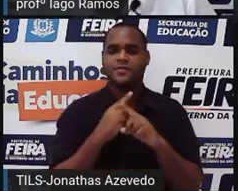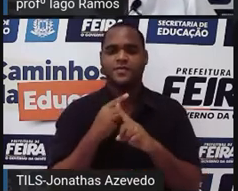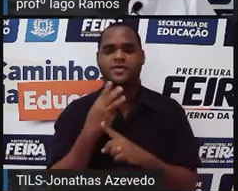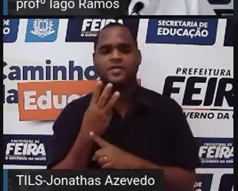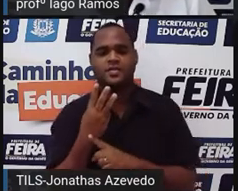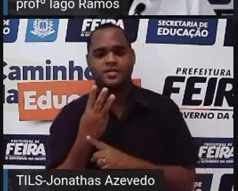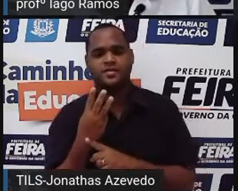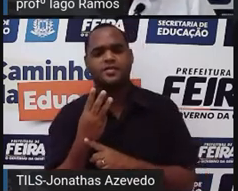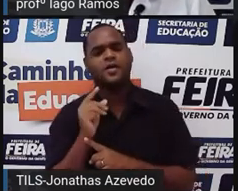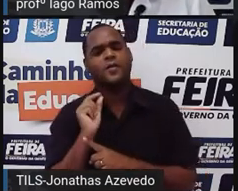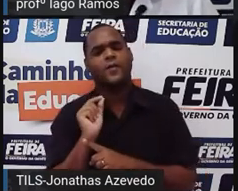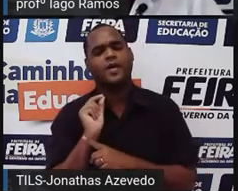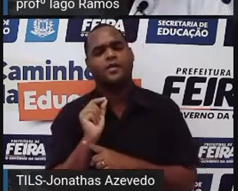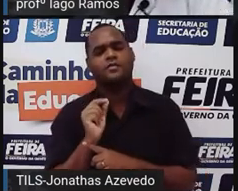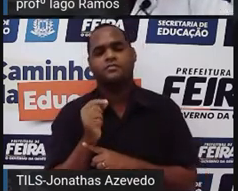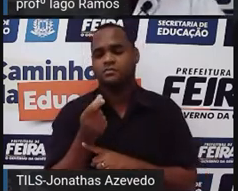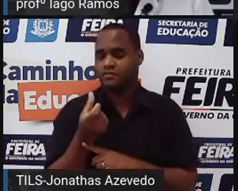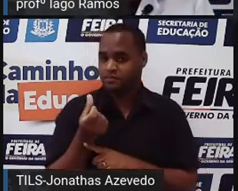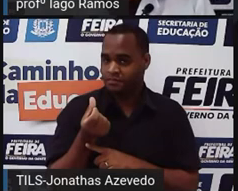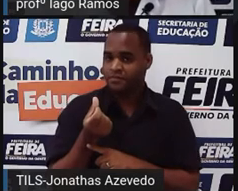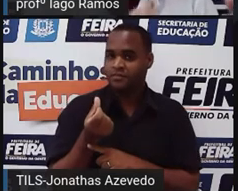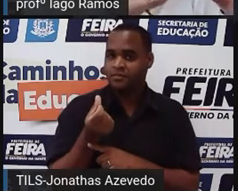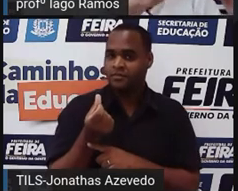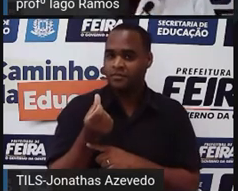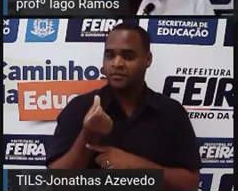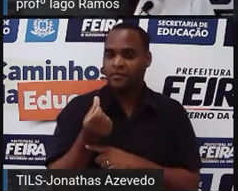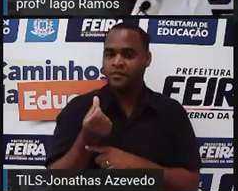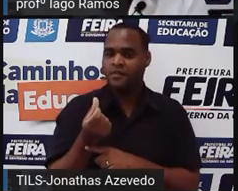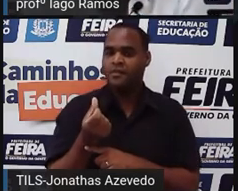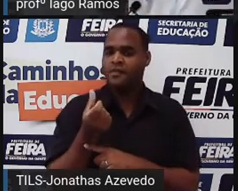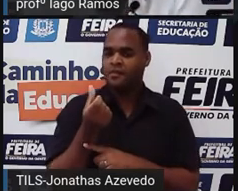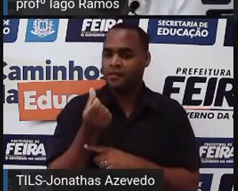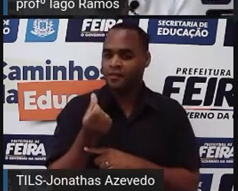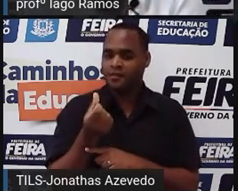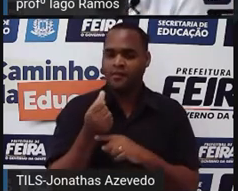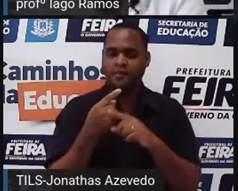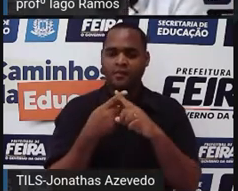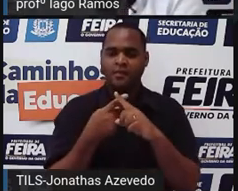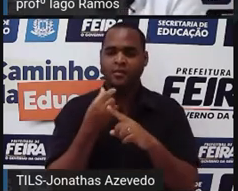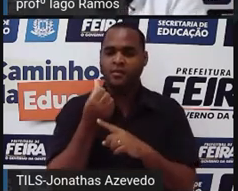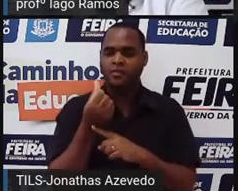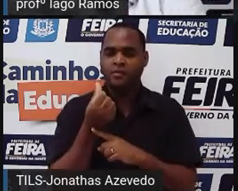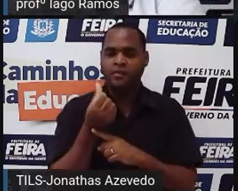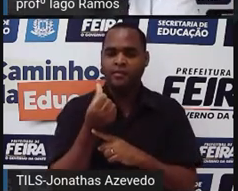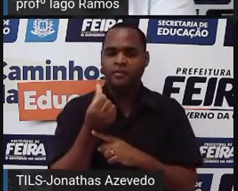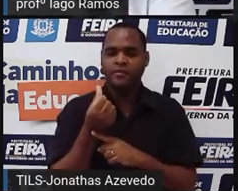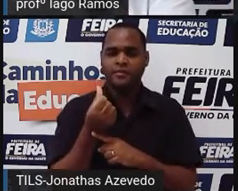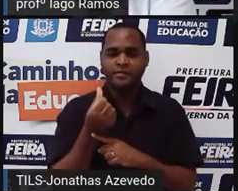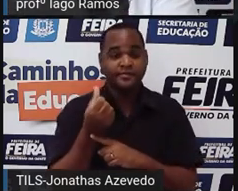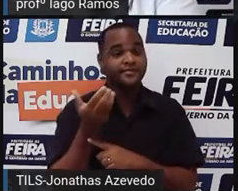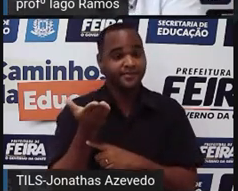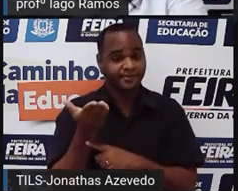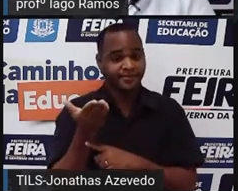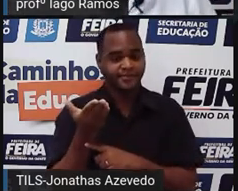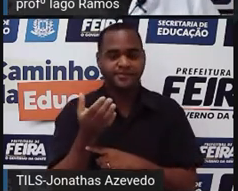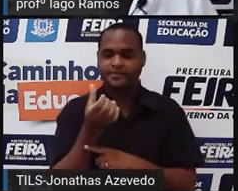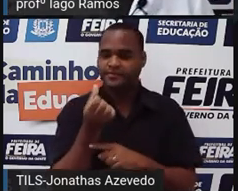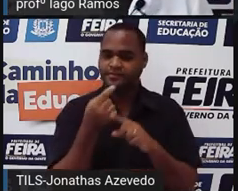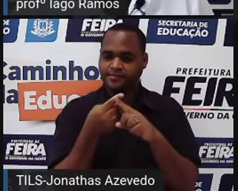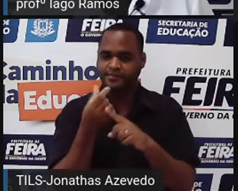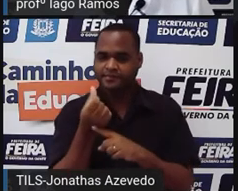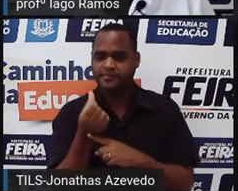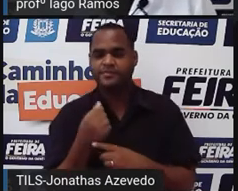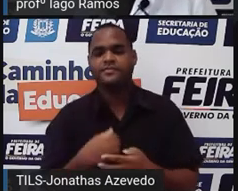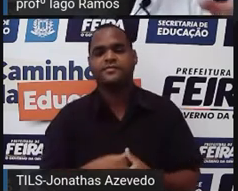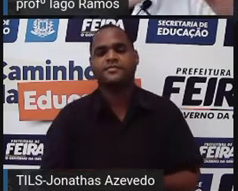3, a gente sabe que é 6. Então vai ficar 6 vezes o resultado de 2 vezes 3, que é